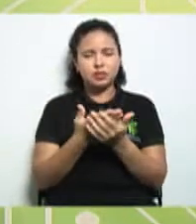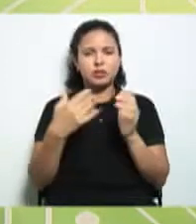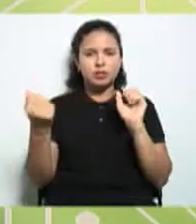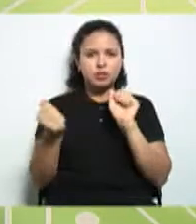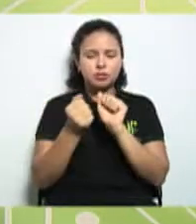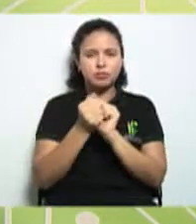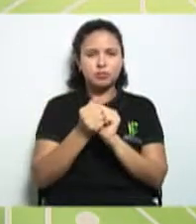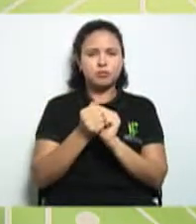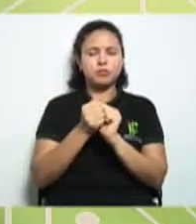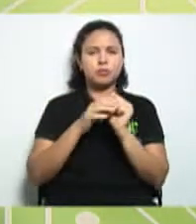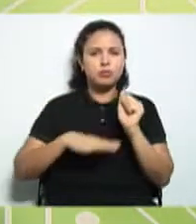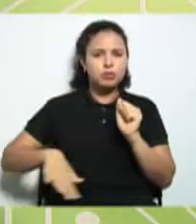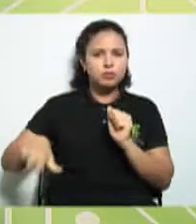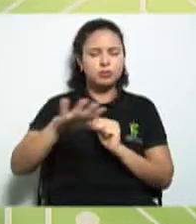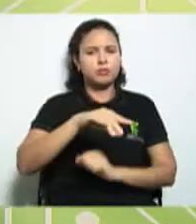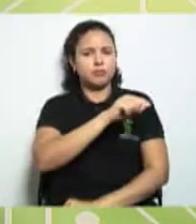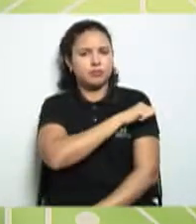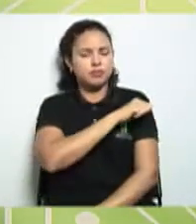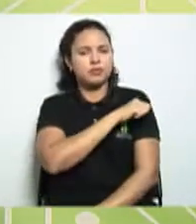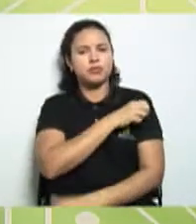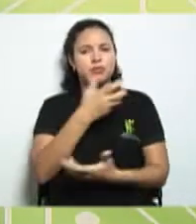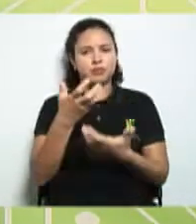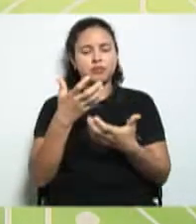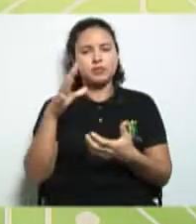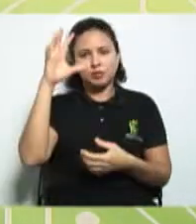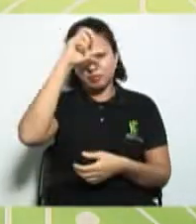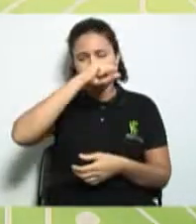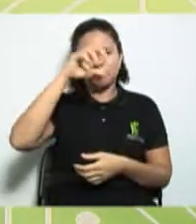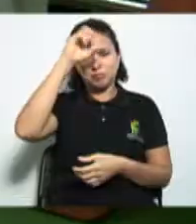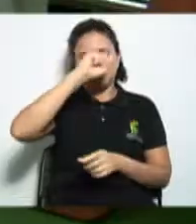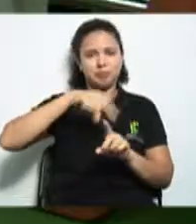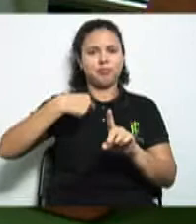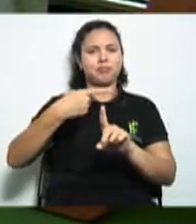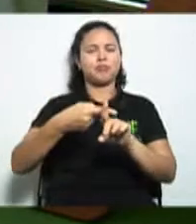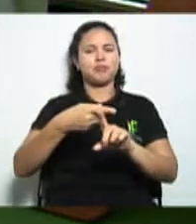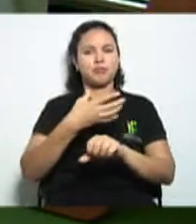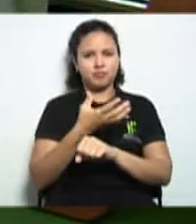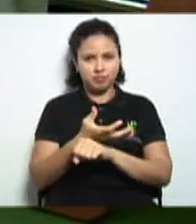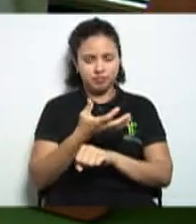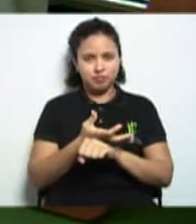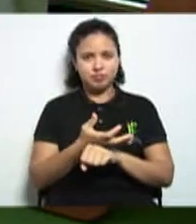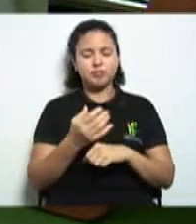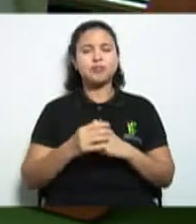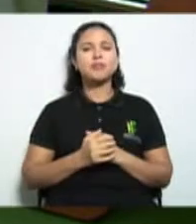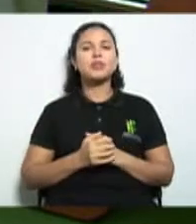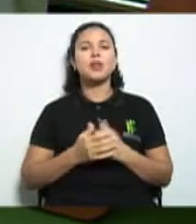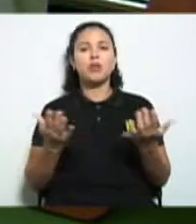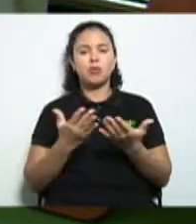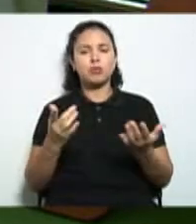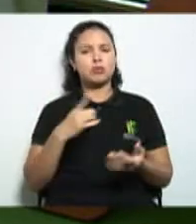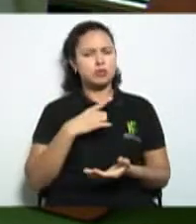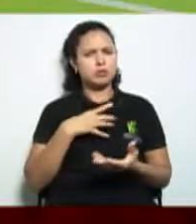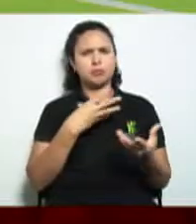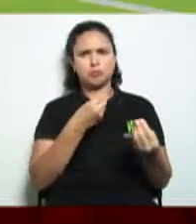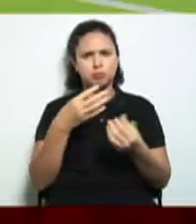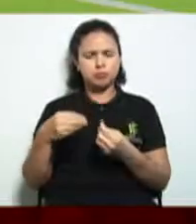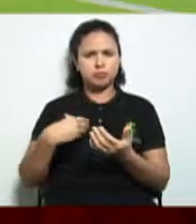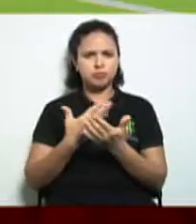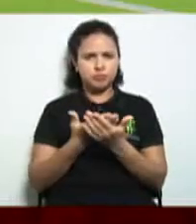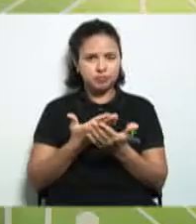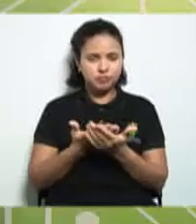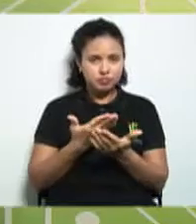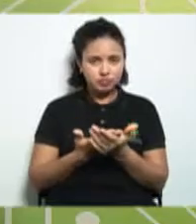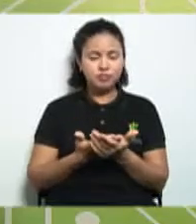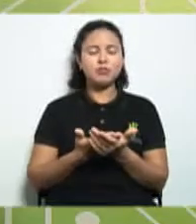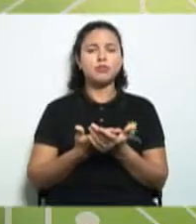esses estudantes que querem aprender mais dessa disciplina, não é verdade, professora? E hoje tem muita coisa, hein, professora Ariadne?